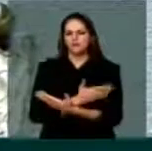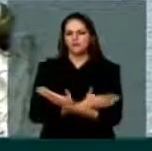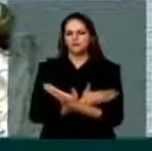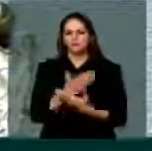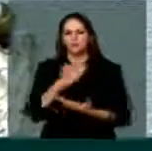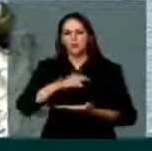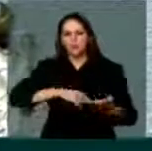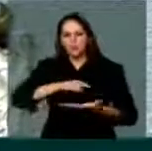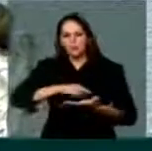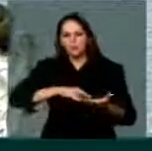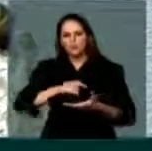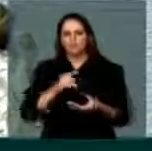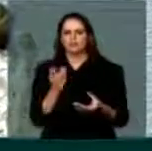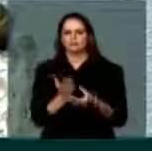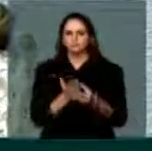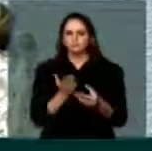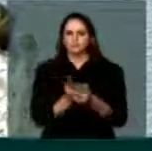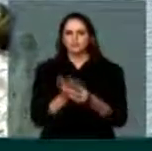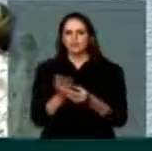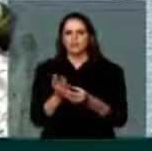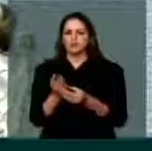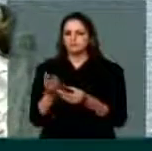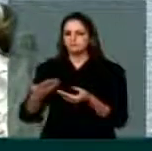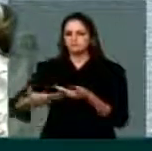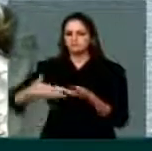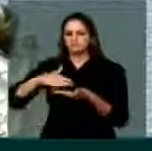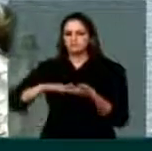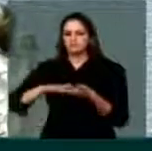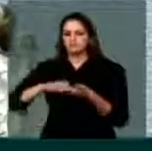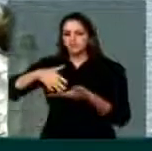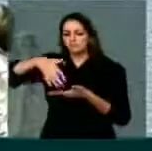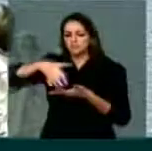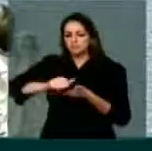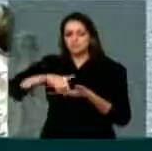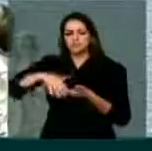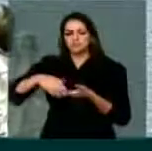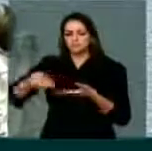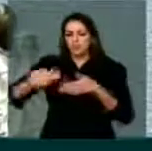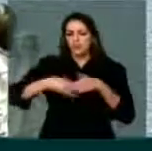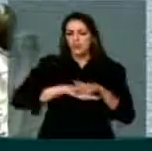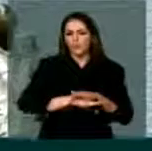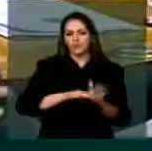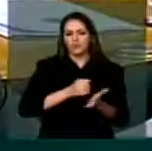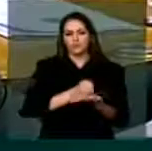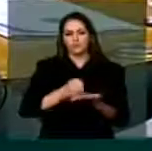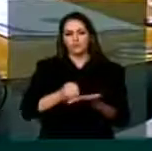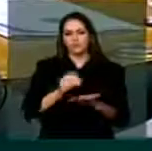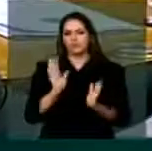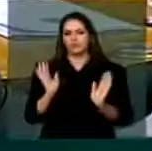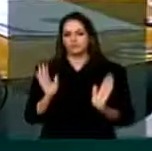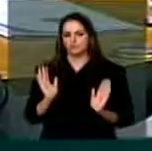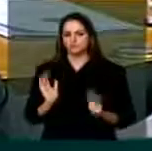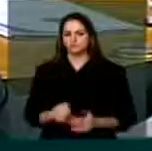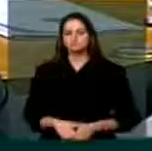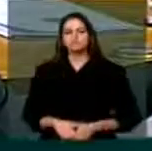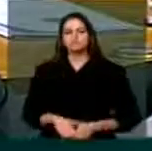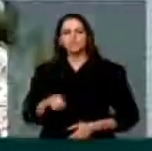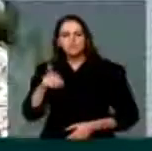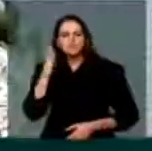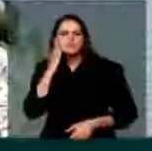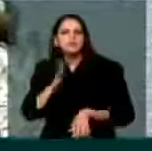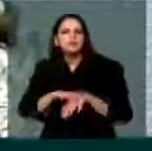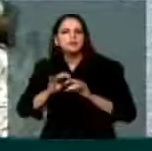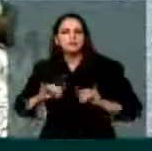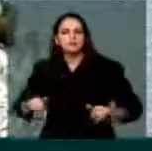documentos dele lá, e ele me levou num envelope lacrado e me pediu para que guardasse esse contrato. O senhor tem mais algo a dizer sobre